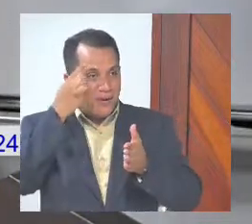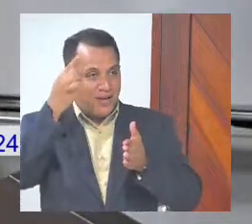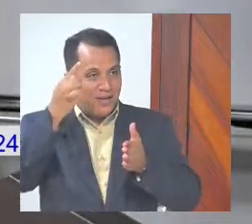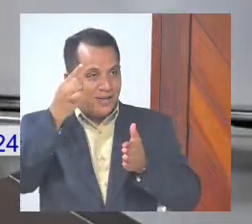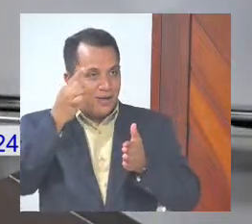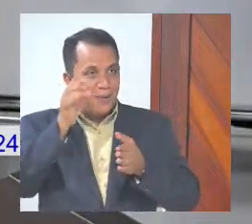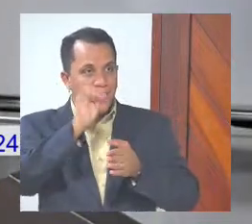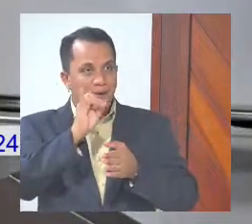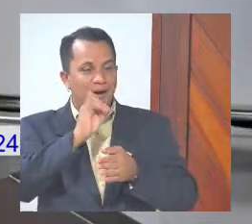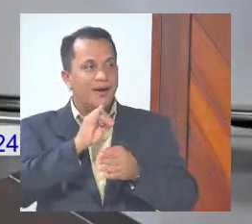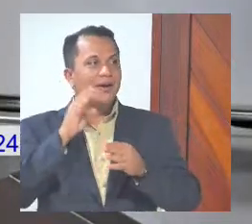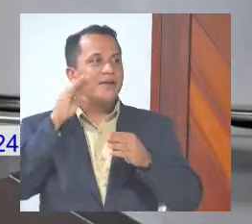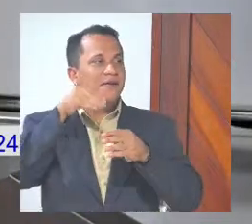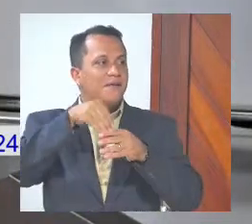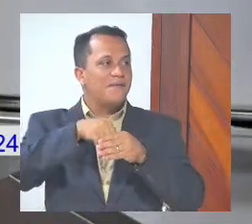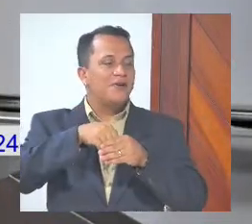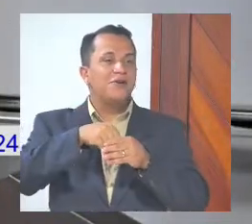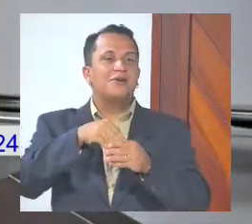Senhor vereador,